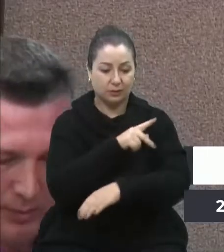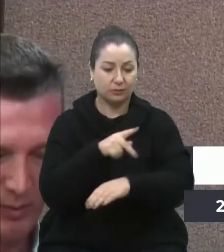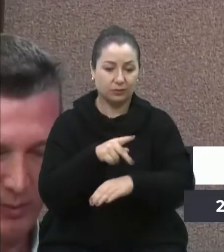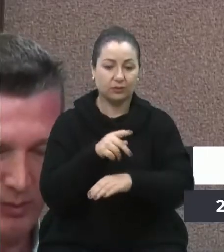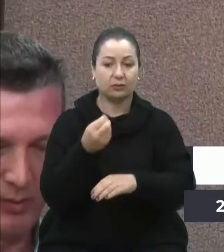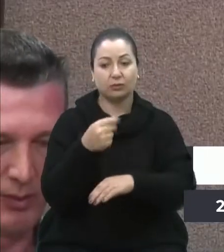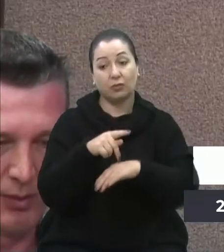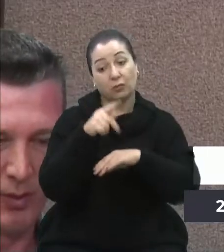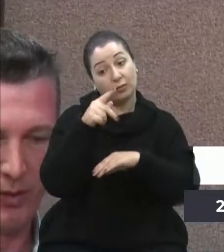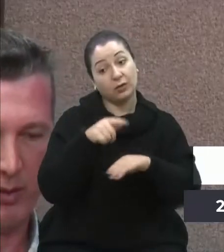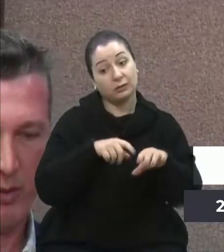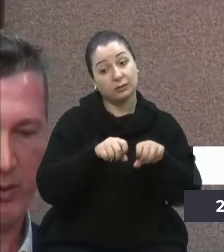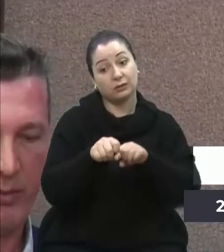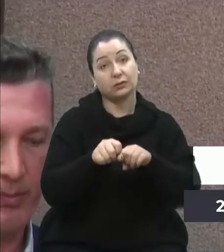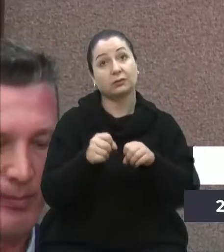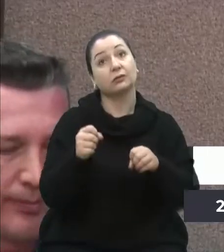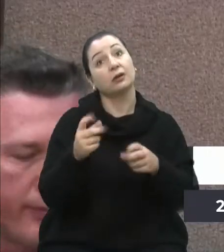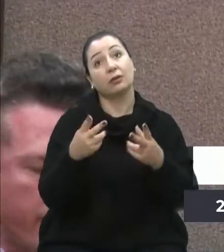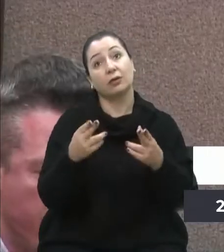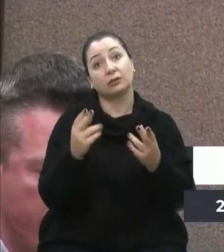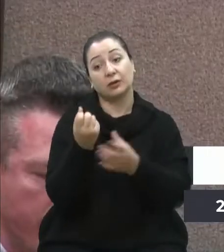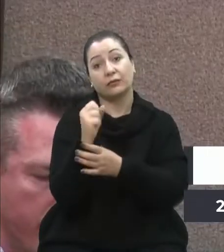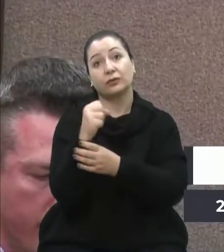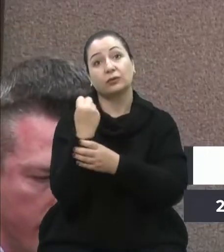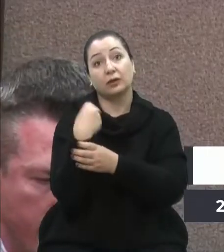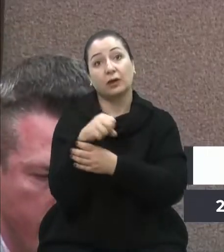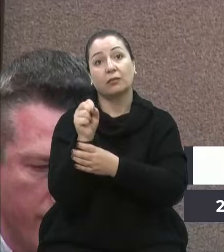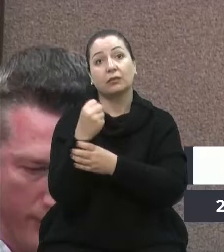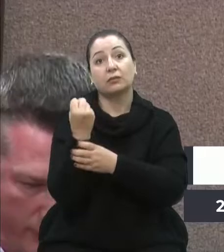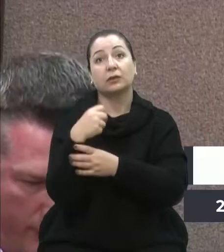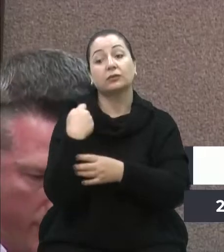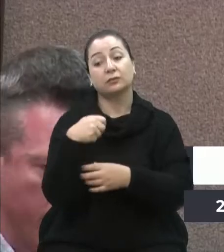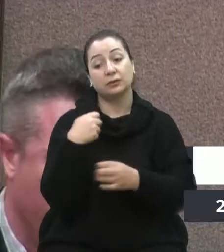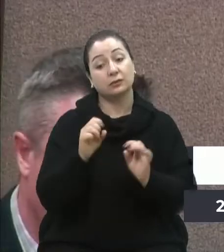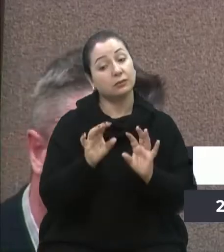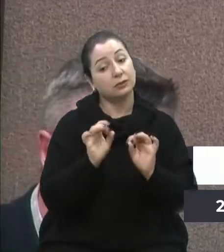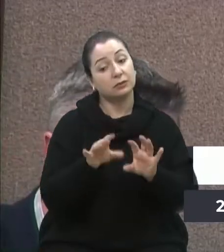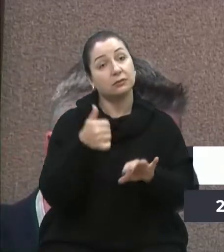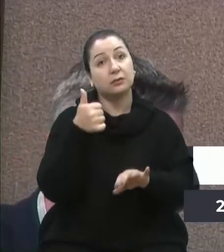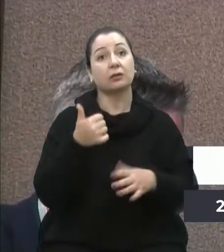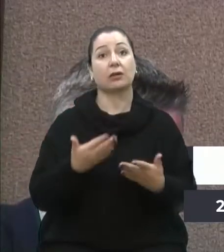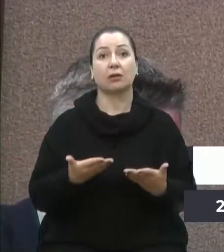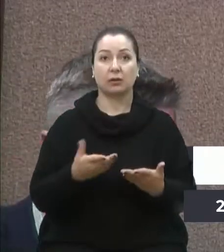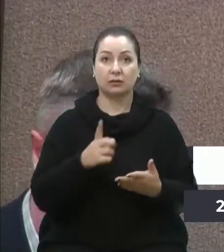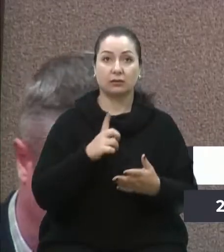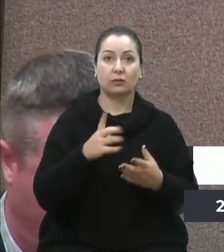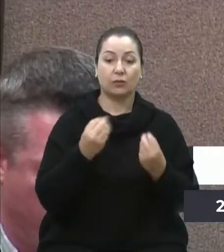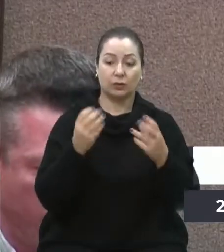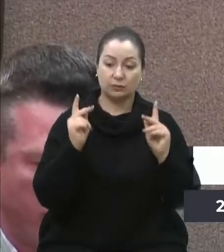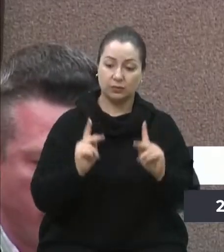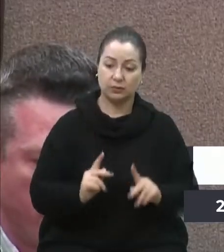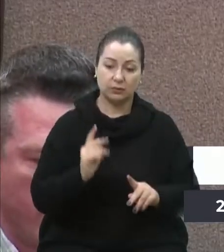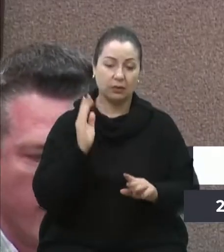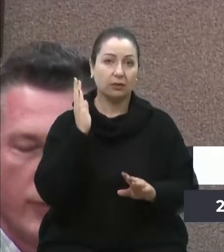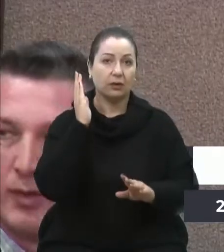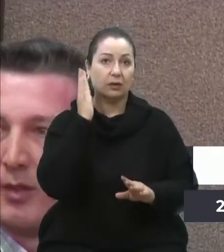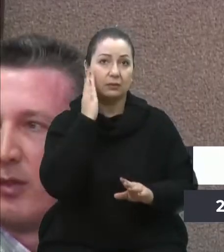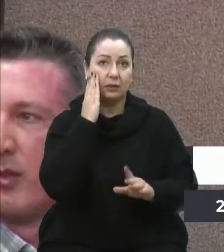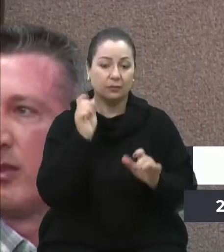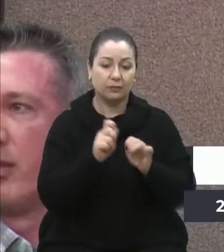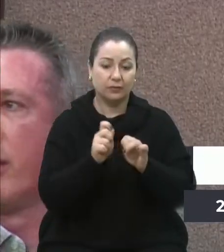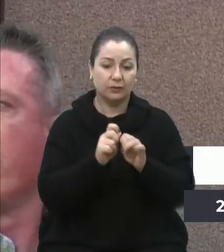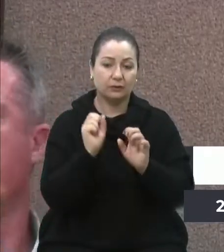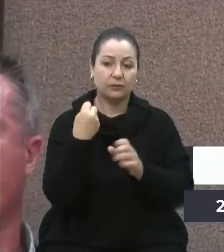Tati é que nem ser fisioterapeuta. A gente tem que se especializar para a gente melhorar. Tem um monte de gente que sabe fazer fisioterapia sem nunca ter feito o